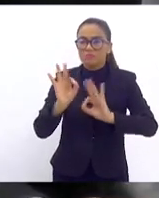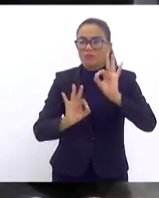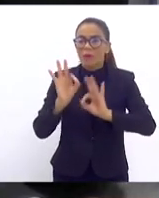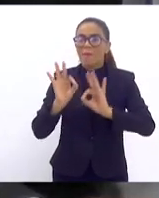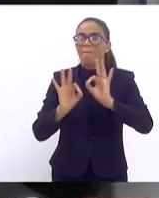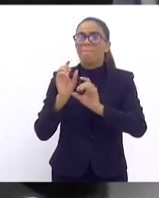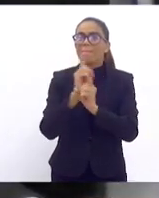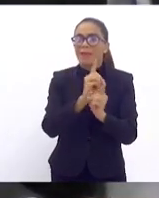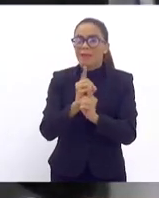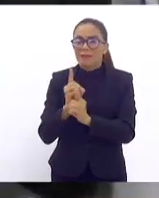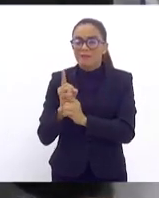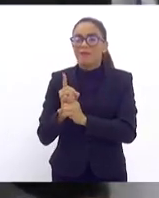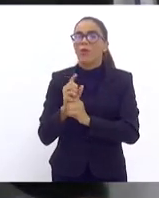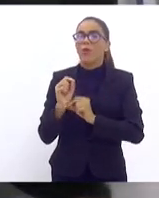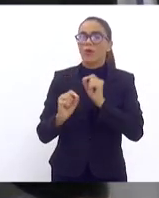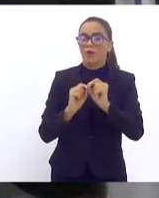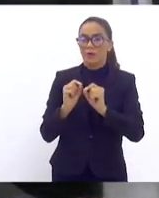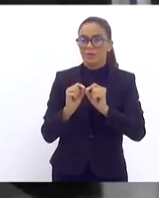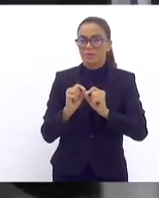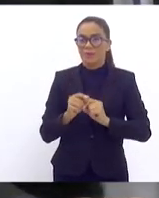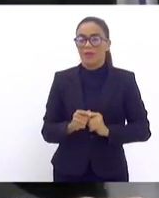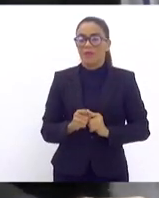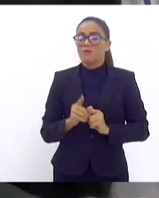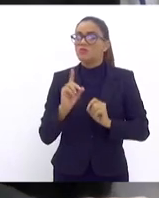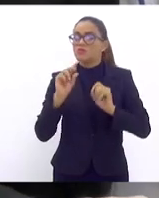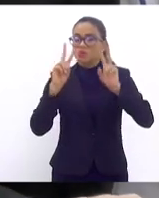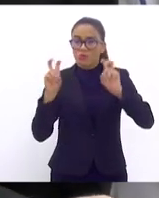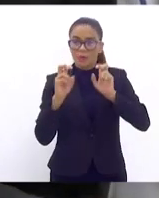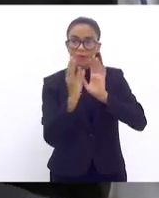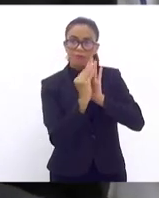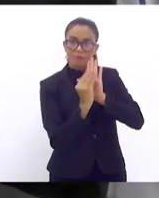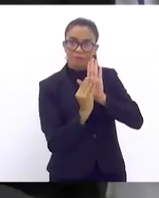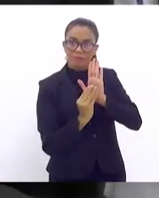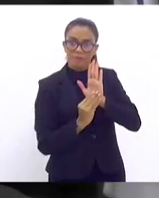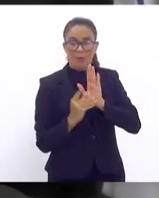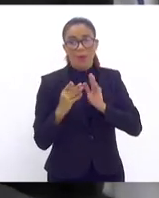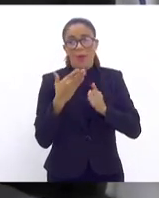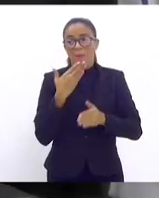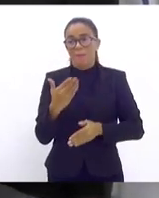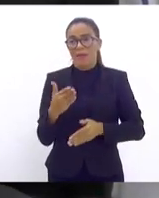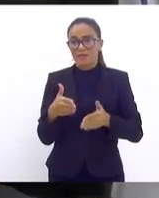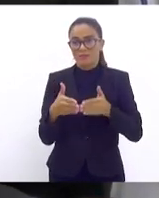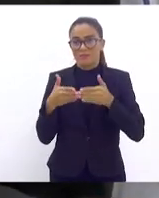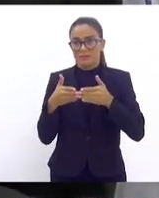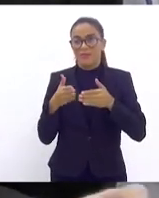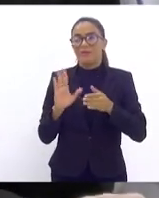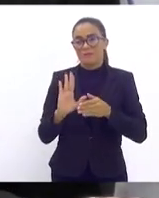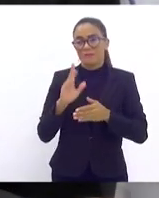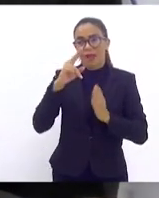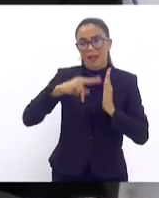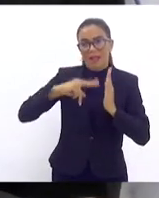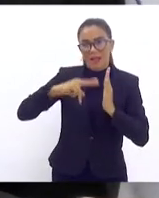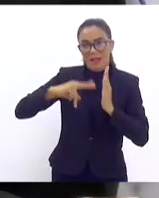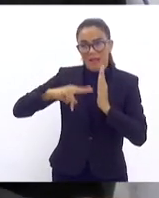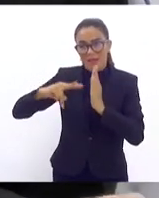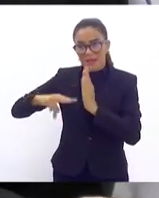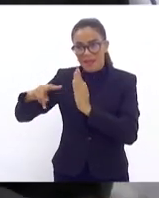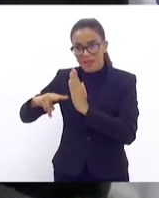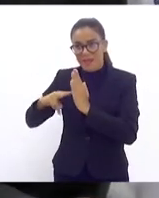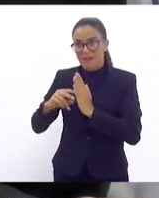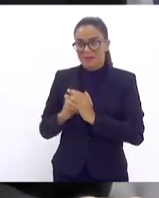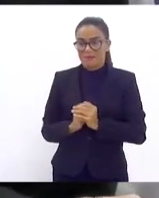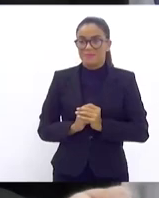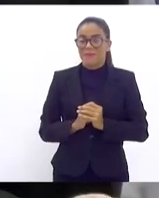definição do que seria a matéria. Então eu peço vênias para ler esse dispositivo. A identificação... Dispositivo da Lei de Diretrizes Básicas da